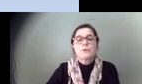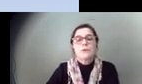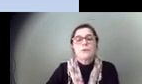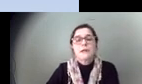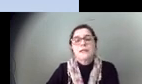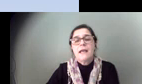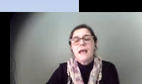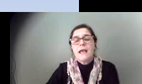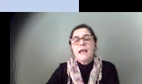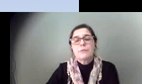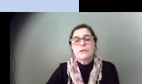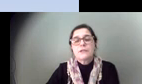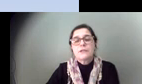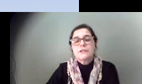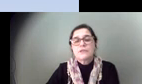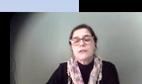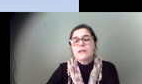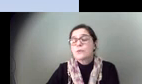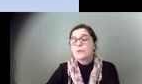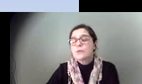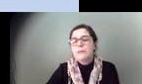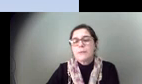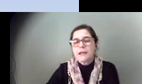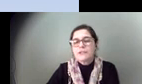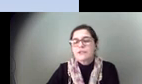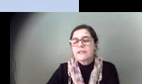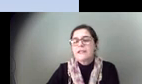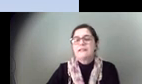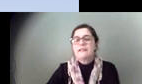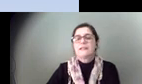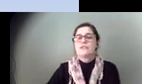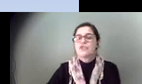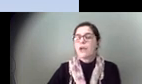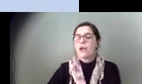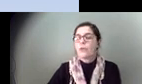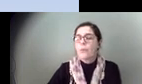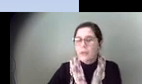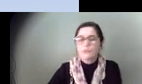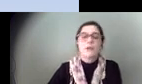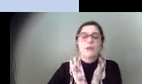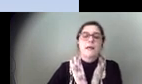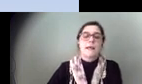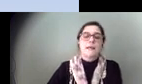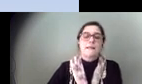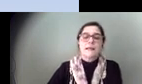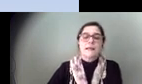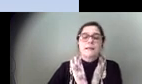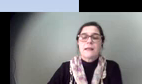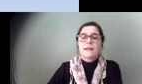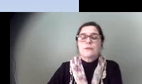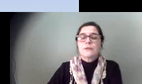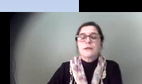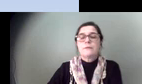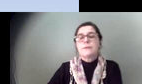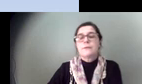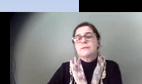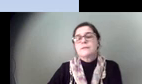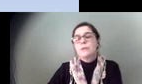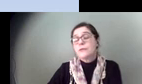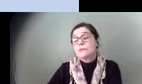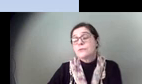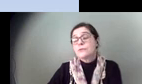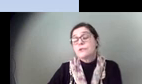como eu tinha colocado aqui, é importante o quê? A escuta em prática, né? Ter esse diálogo aberto, estar atento, né,